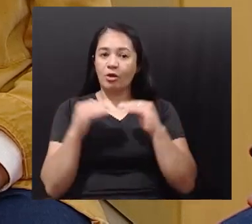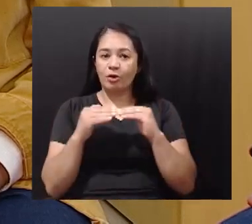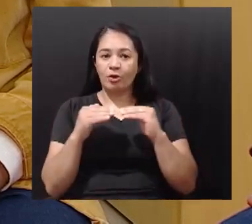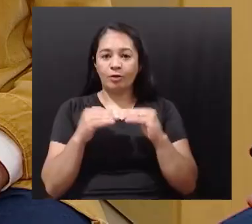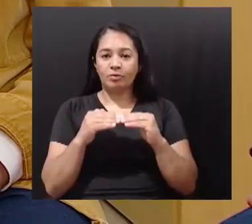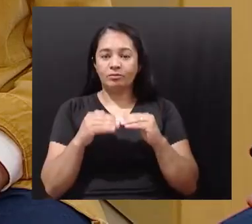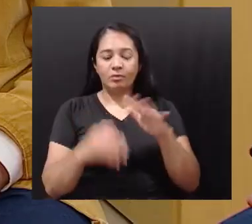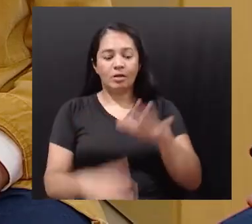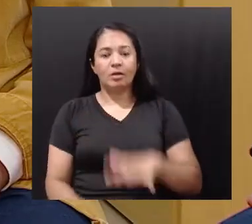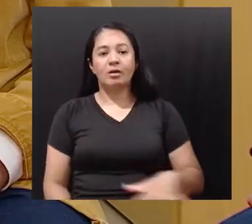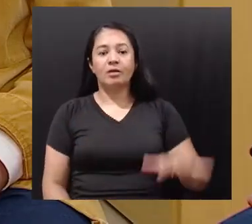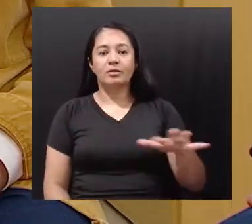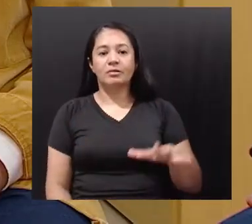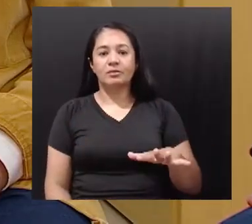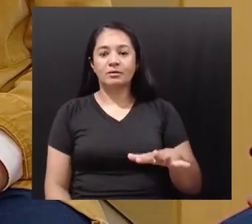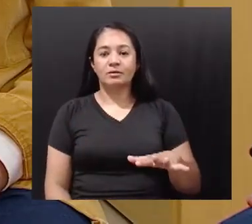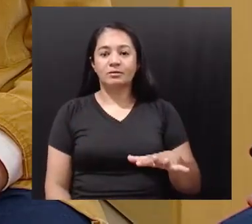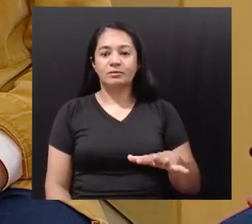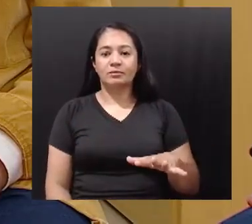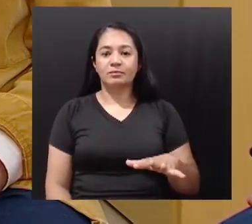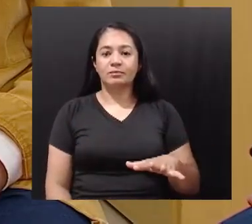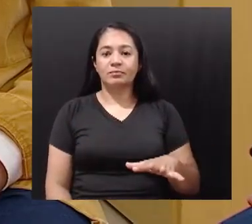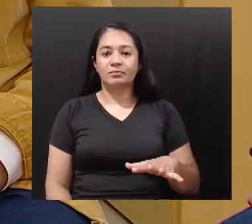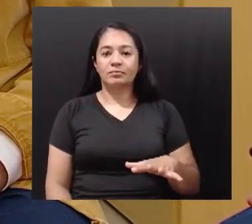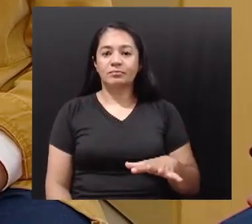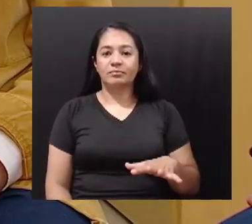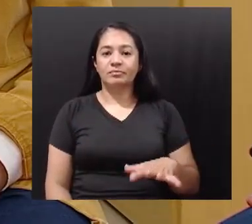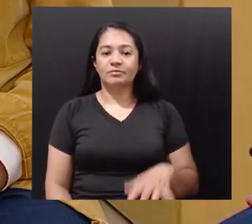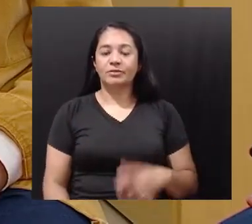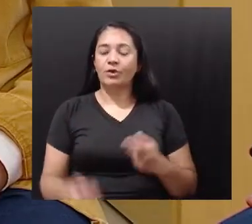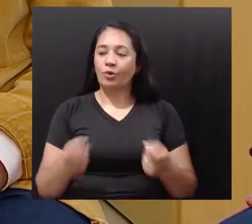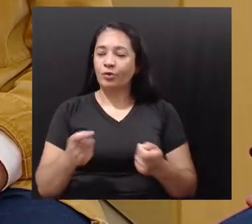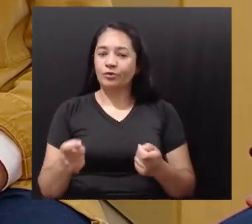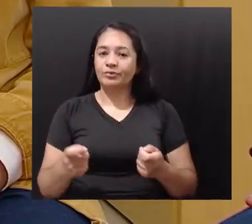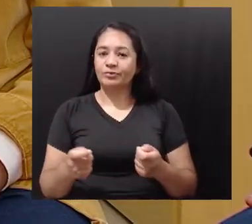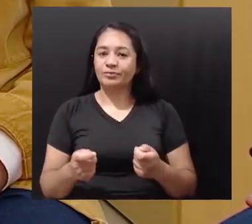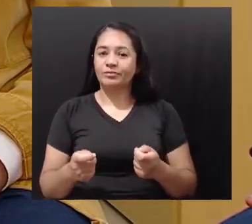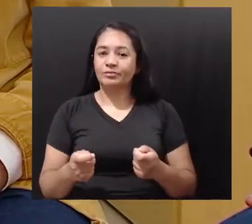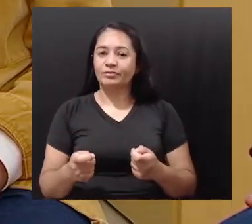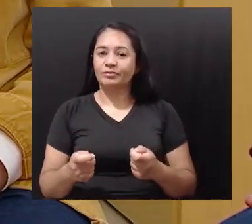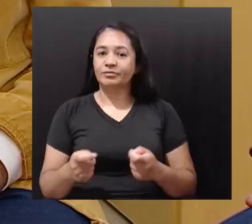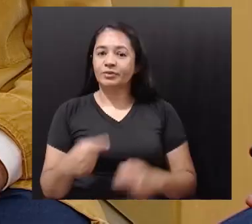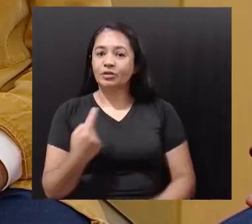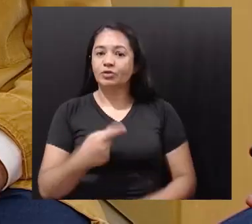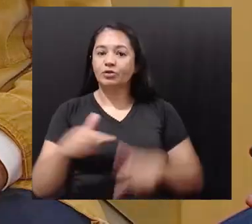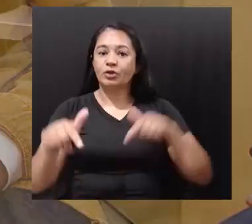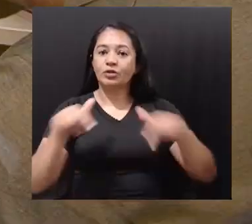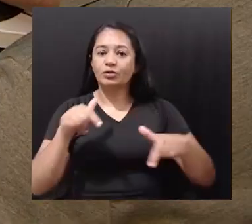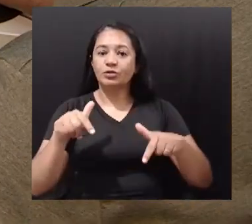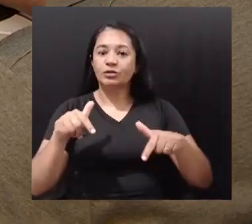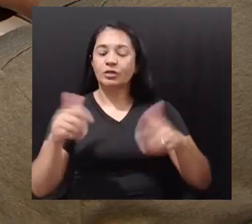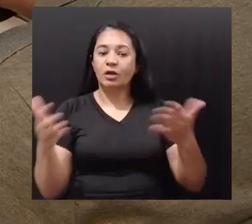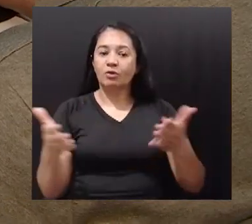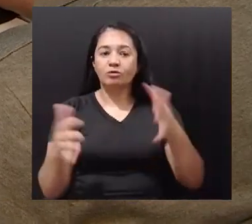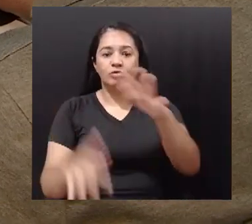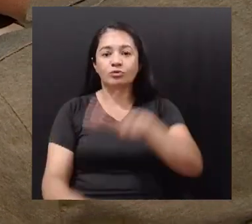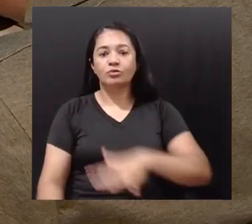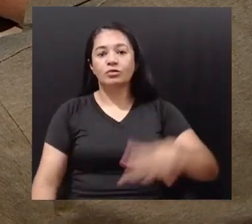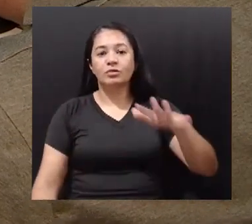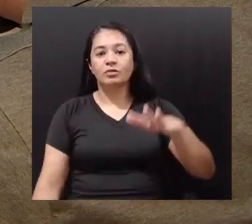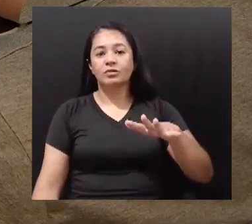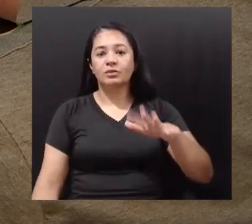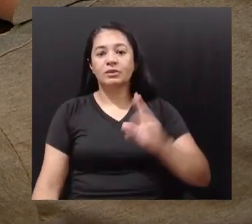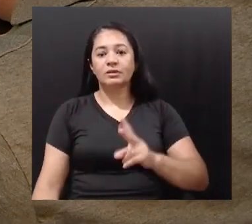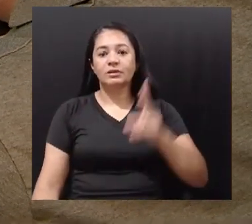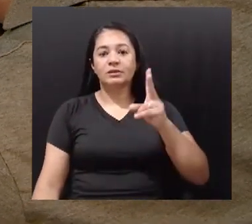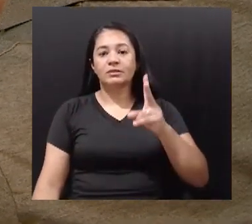que adote, né, que aprimore os seus controles, né? Então, assim, o nosso trabalho, assim, em geral, ele é sempre remetido à